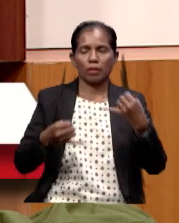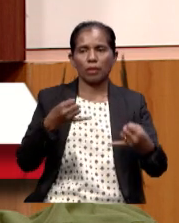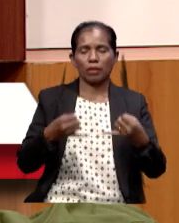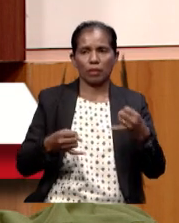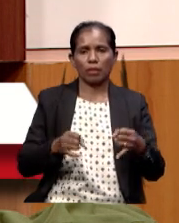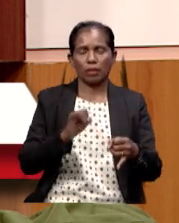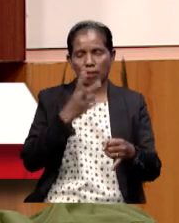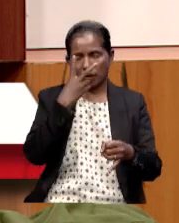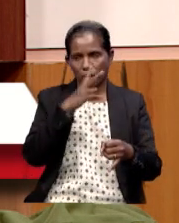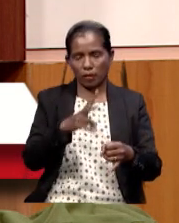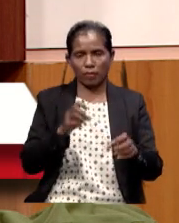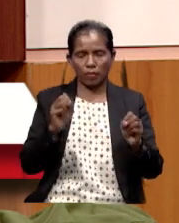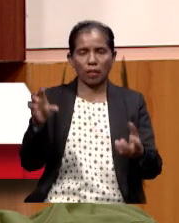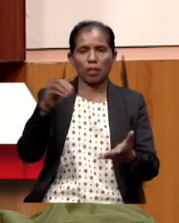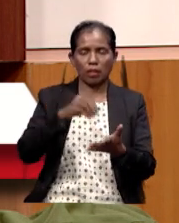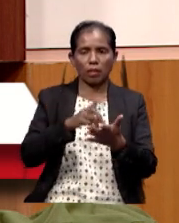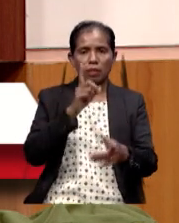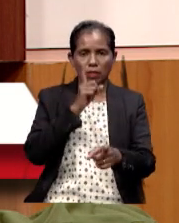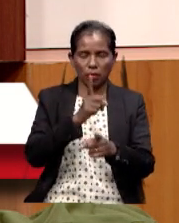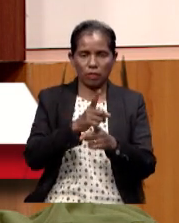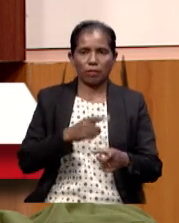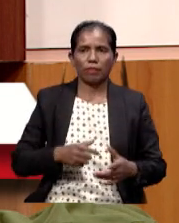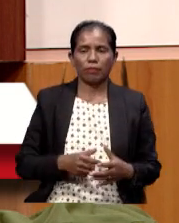Assim, nem bel garanta Laos, nem a